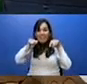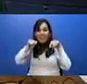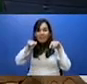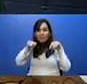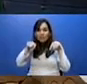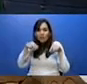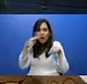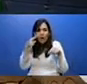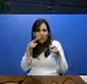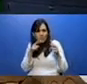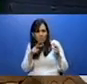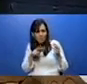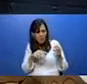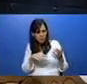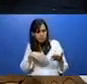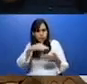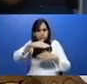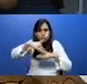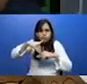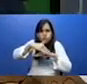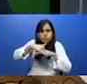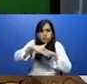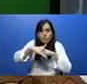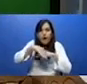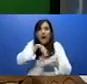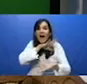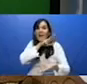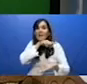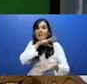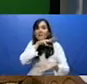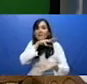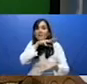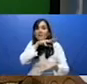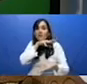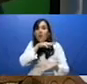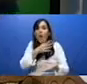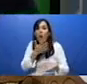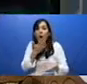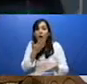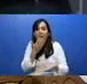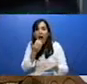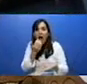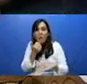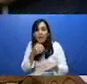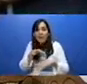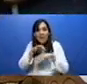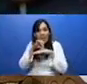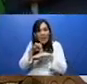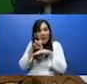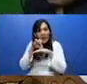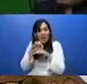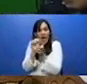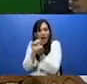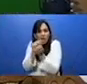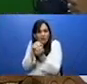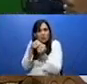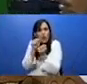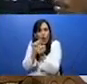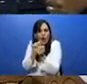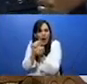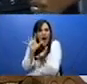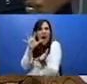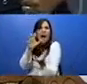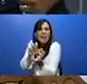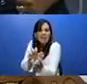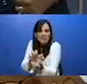fóssil indicam que o animal era carnívoro, tá? Porque normalmente um animal herbívoro que se